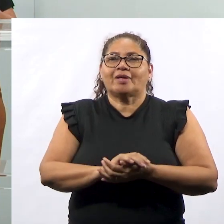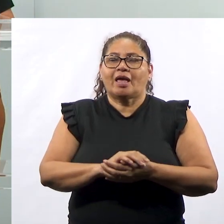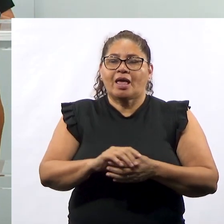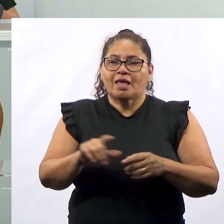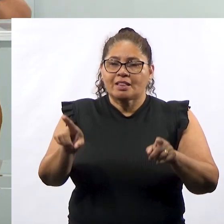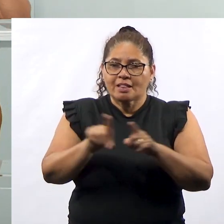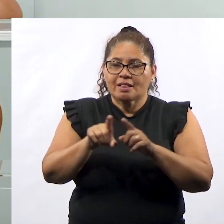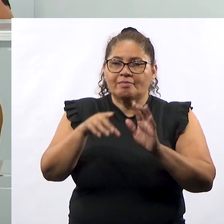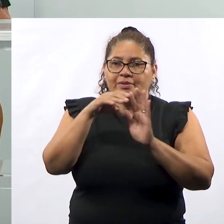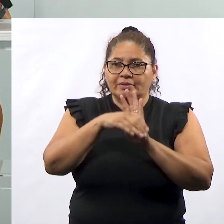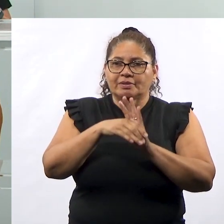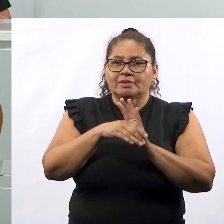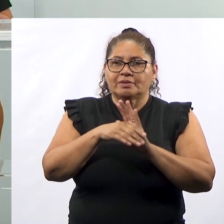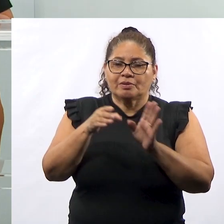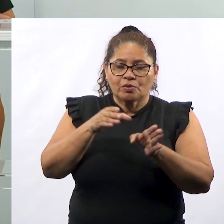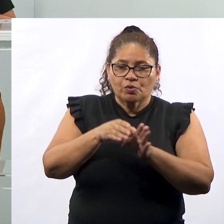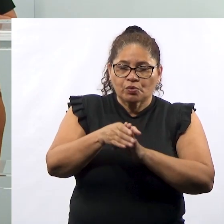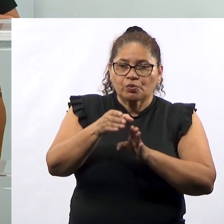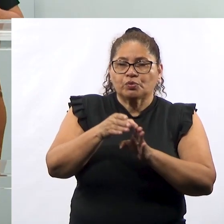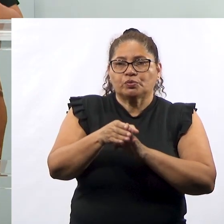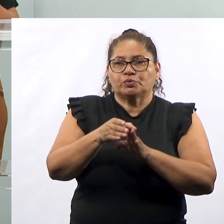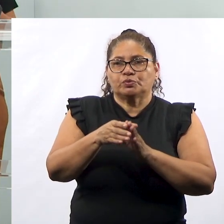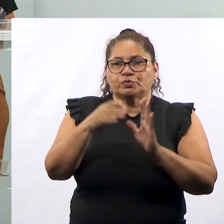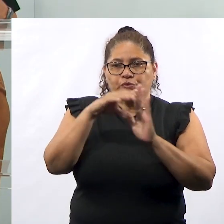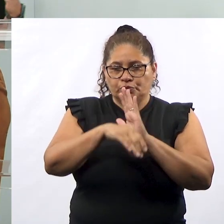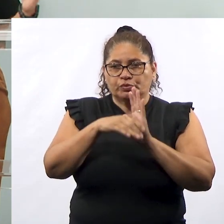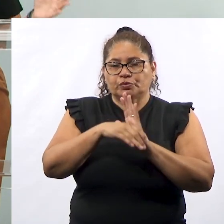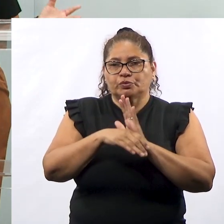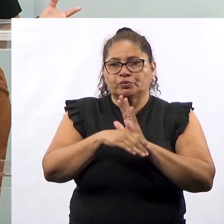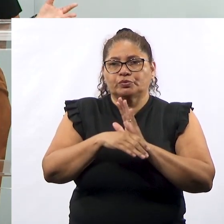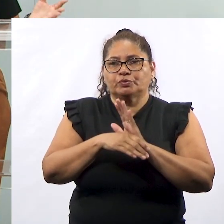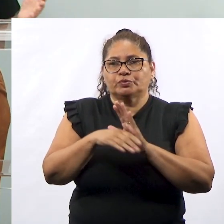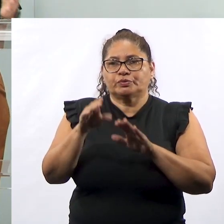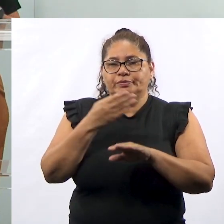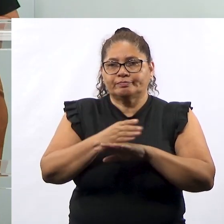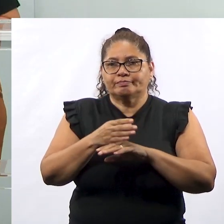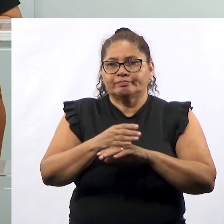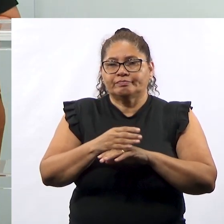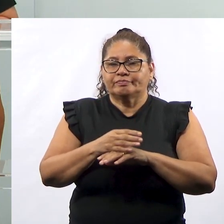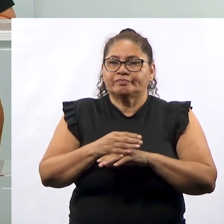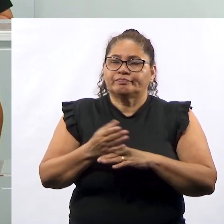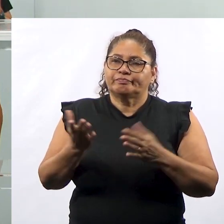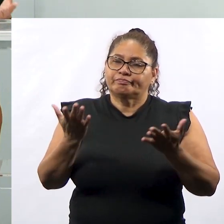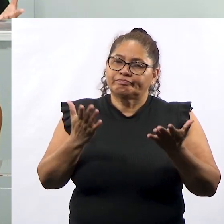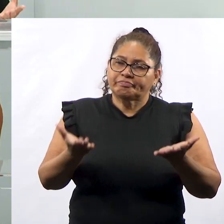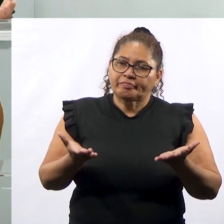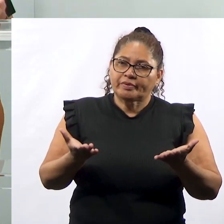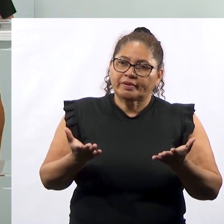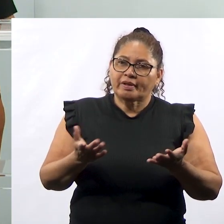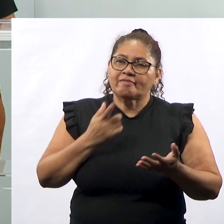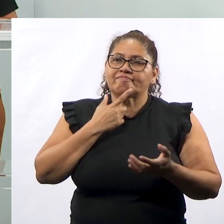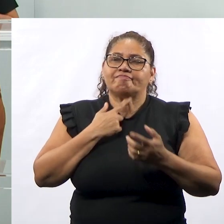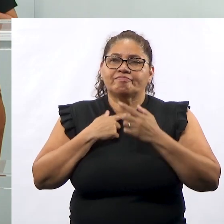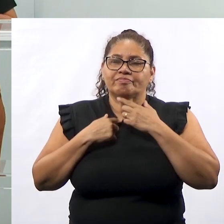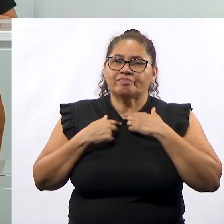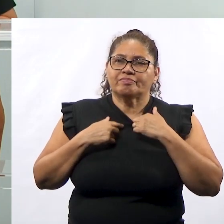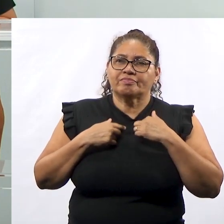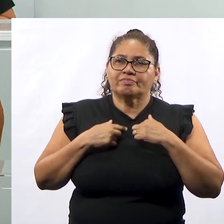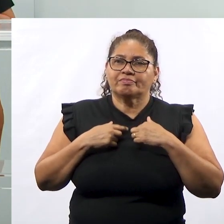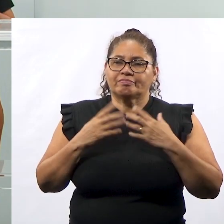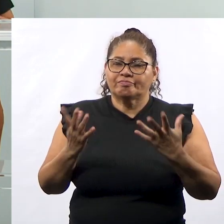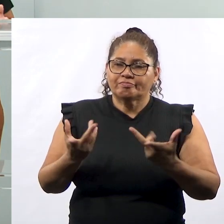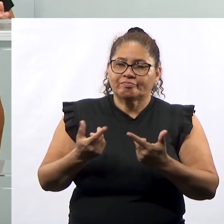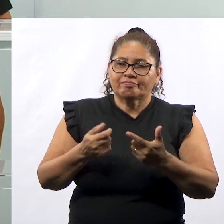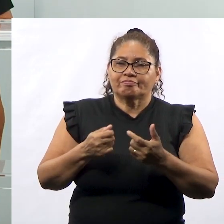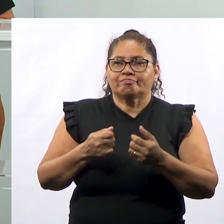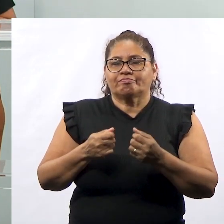o currículo, principalmente como um conceito de processo e praxis. Então, eu vou ficando por aqui, desejando que você